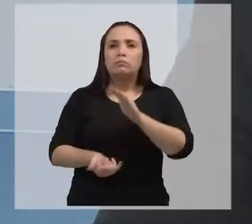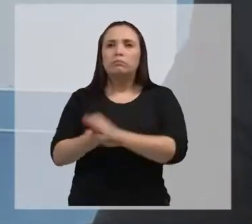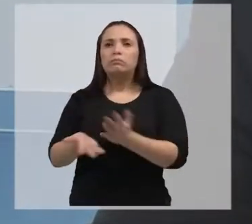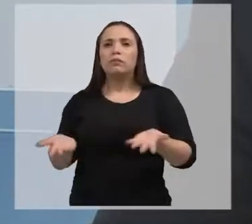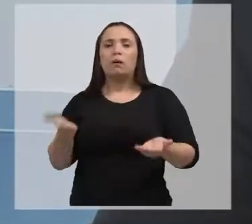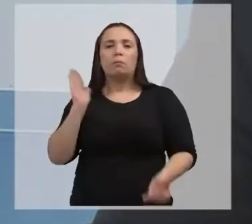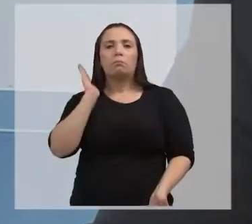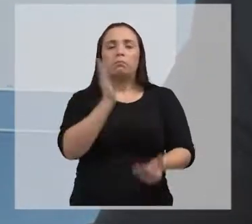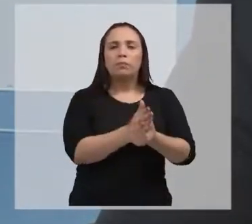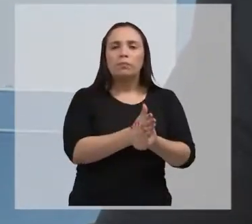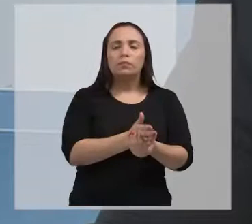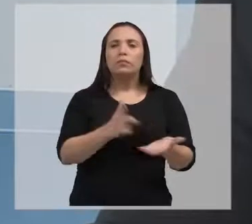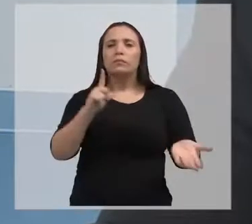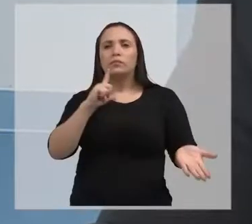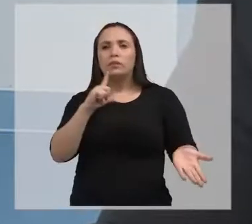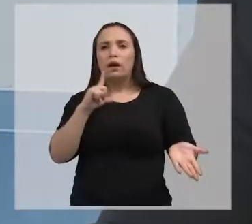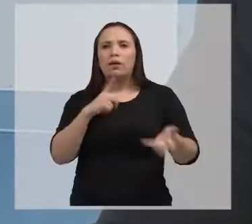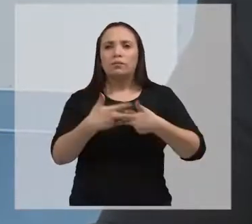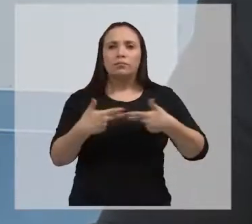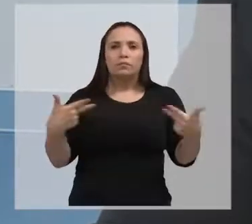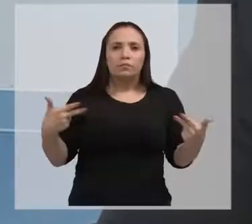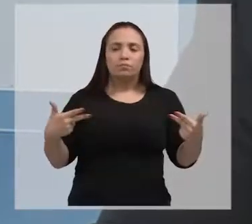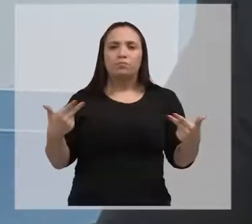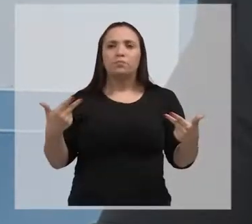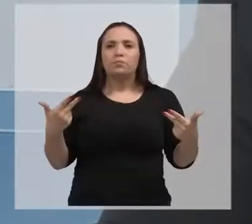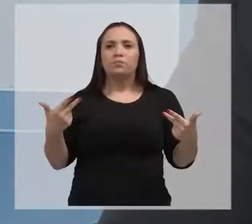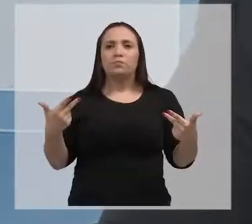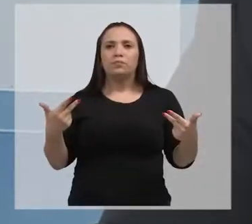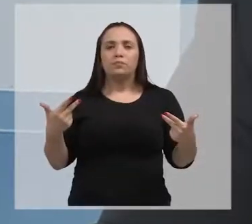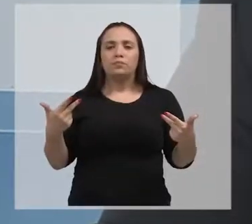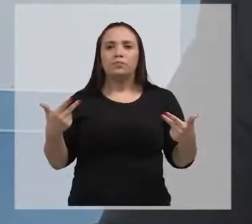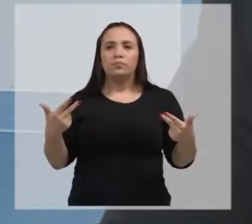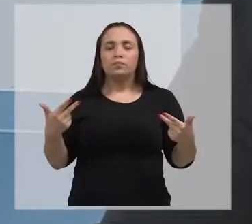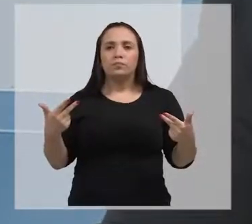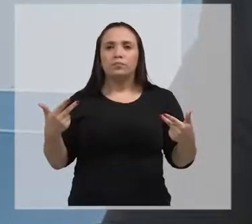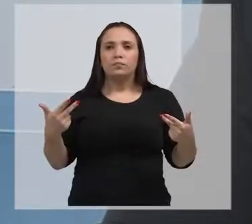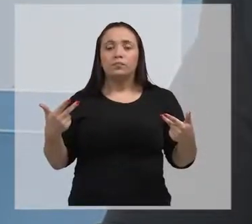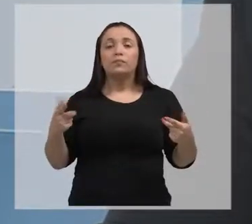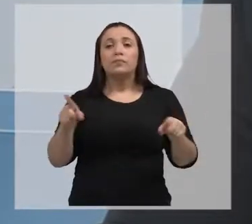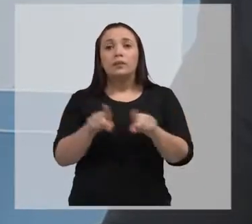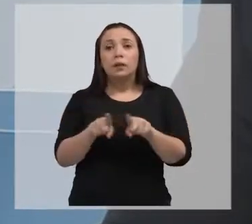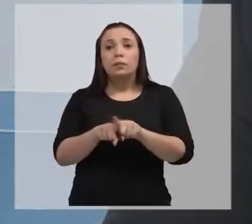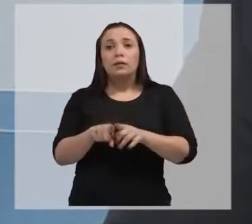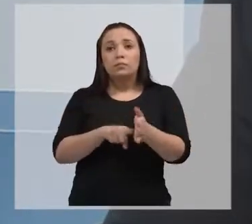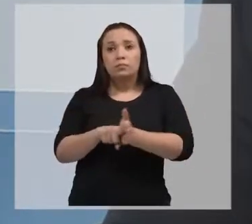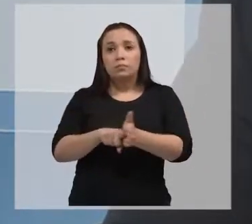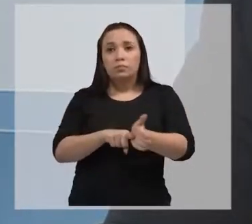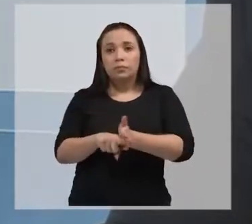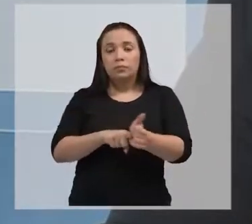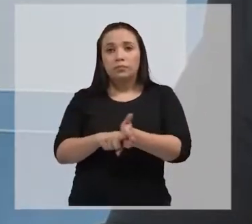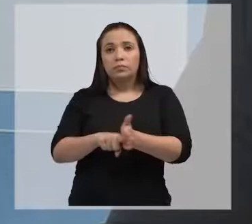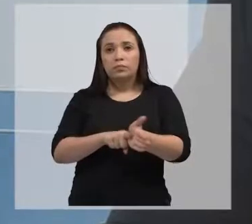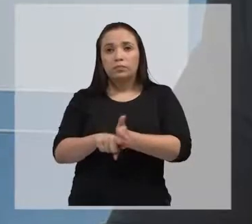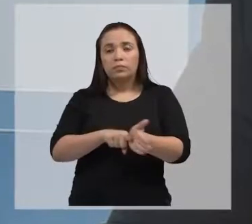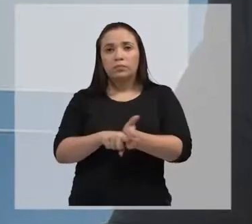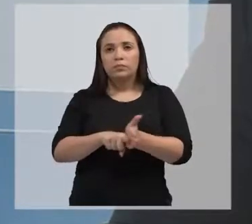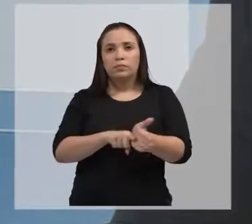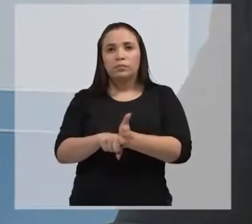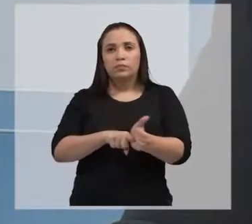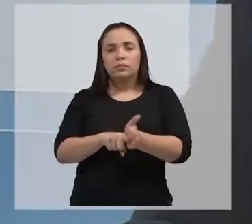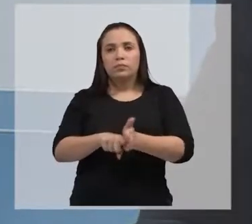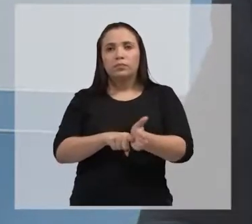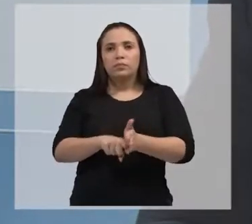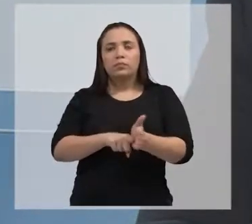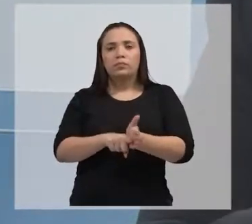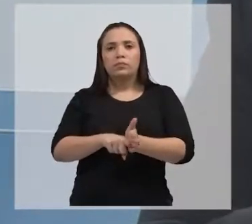presos, políticos processados, políticos que são condenados e políticos que são investigados. E não importa